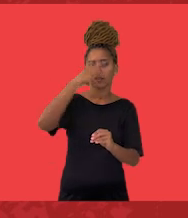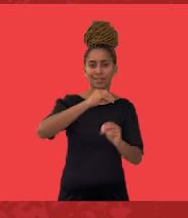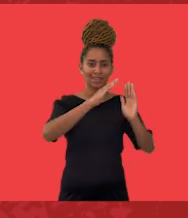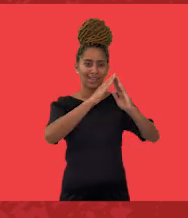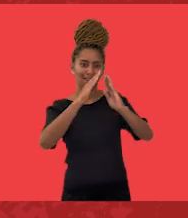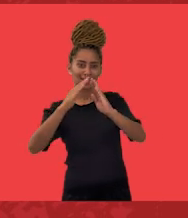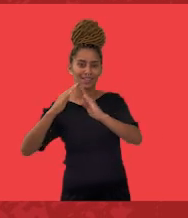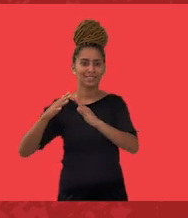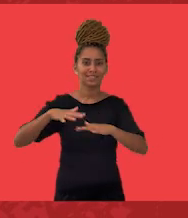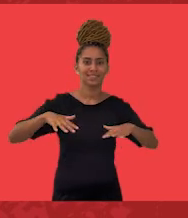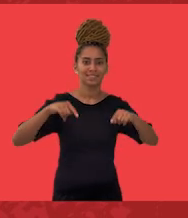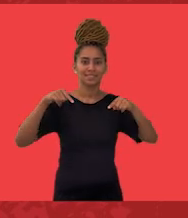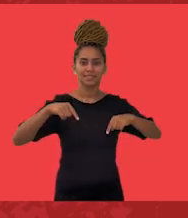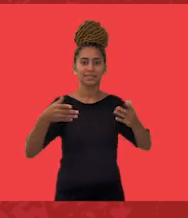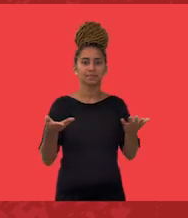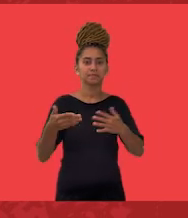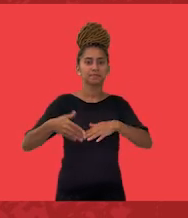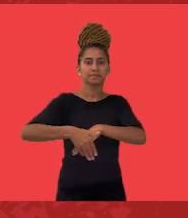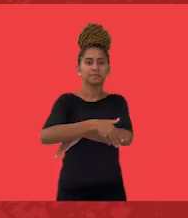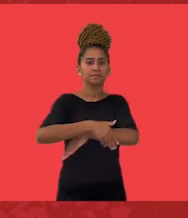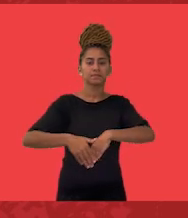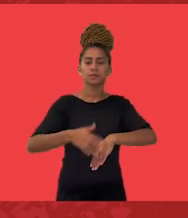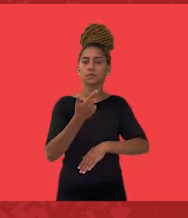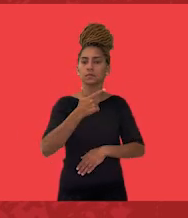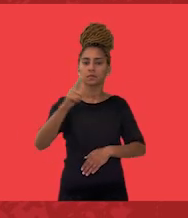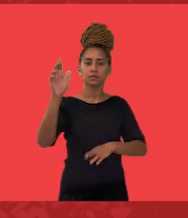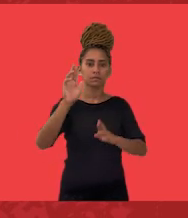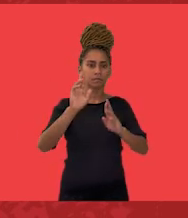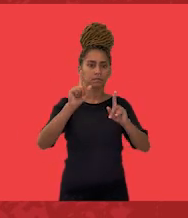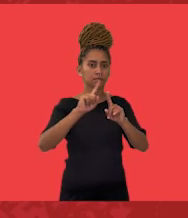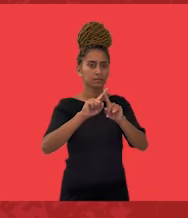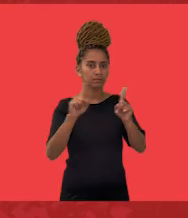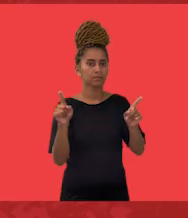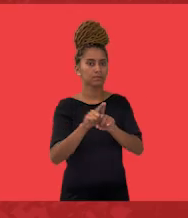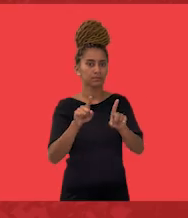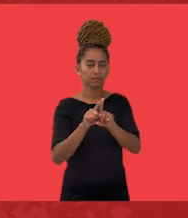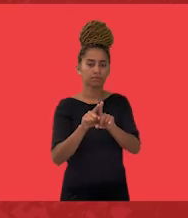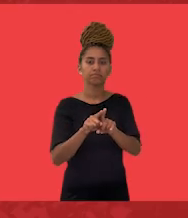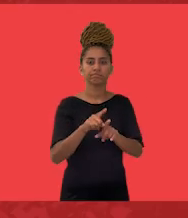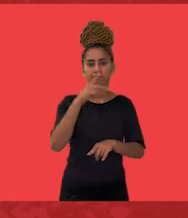livravam os pulmões da Mycobacterium tuberculosis, os que lá chegavam.